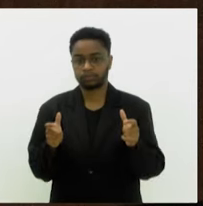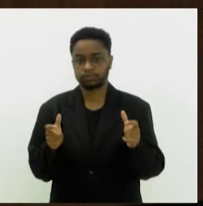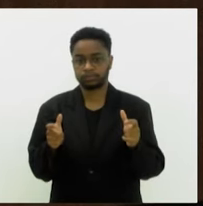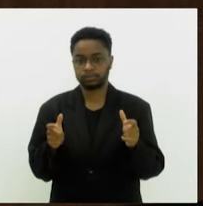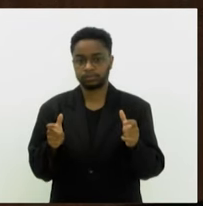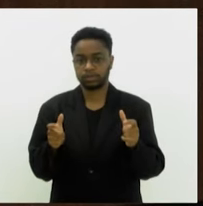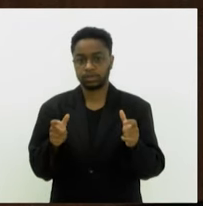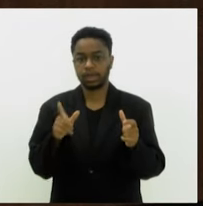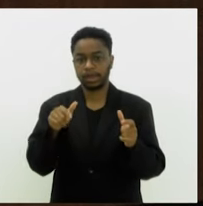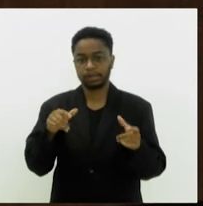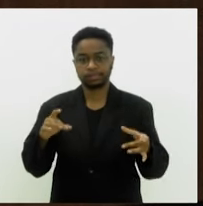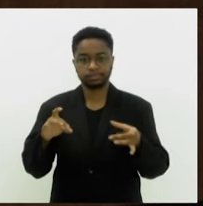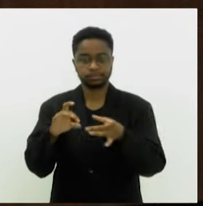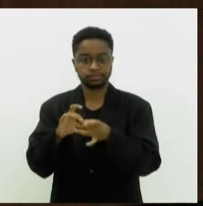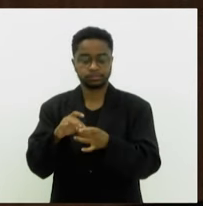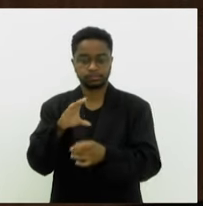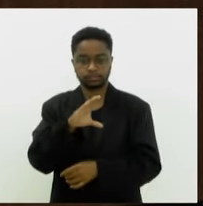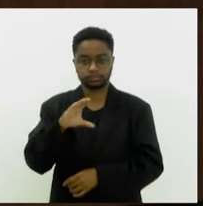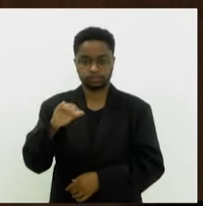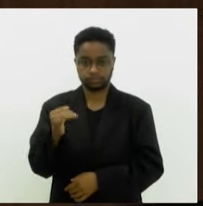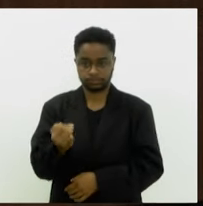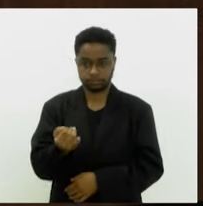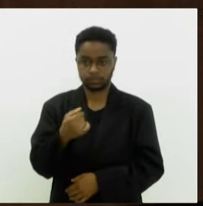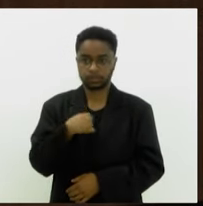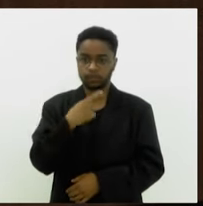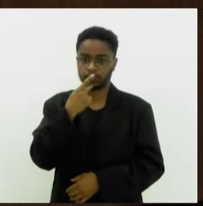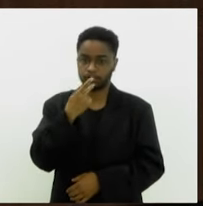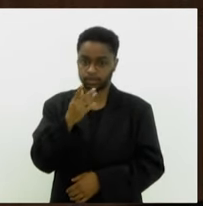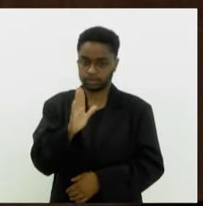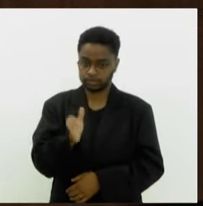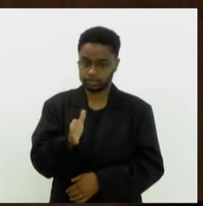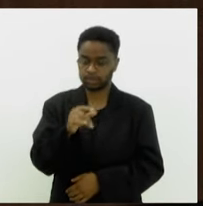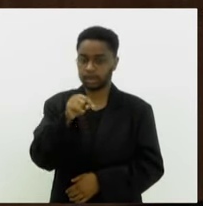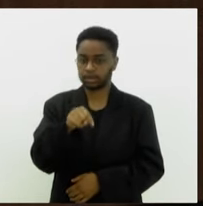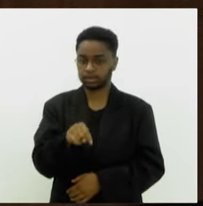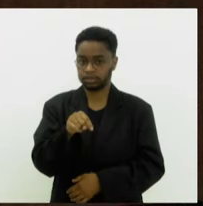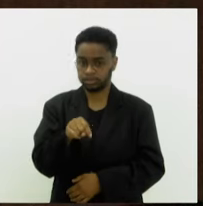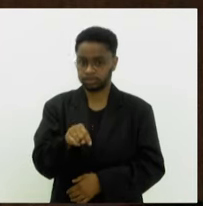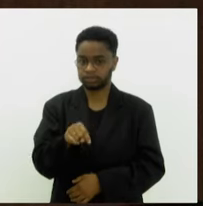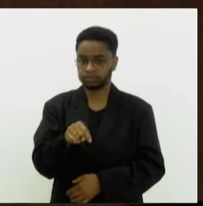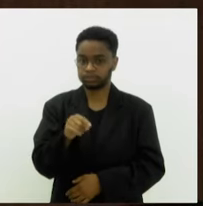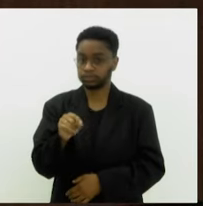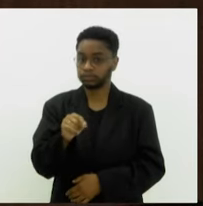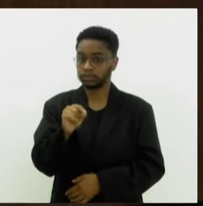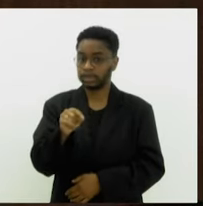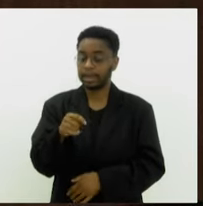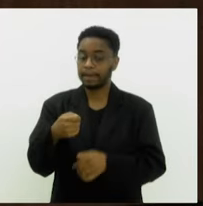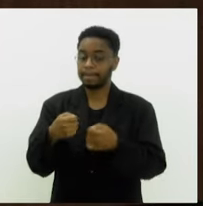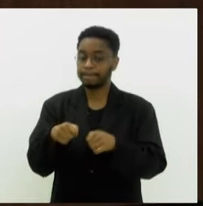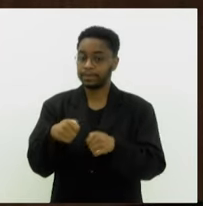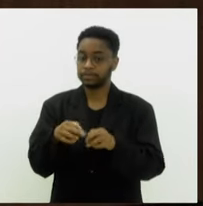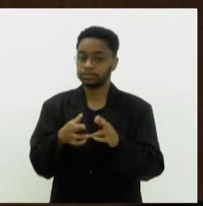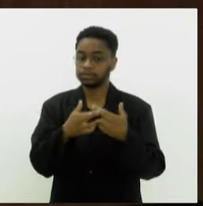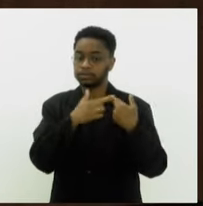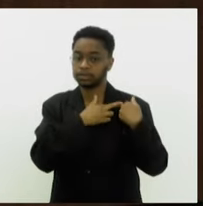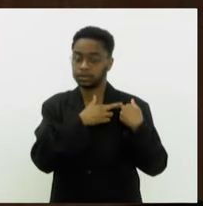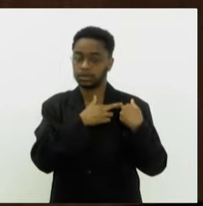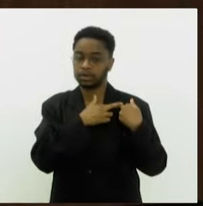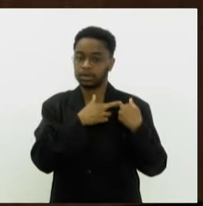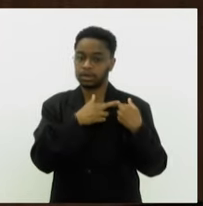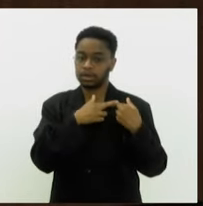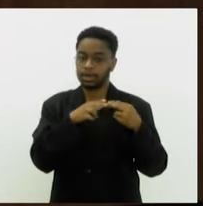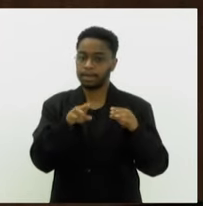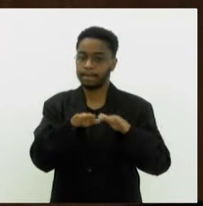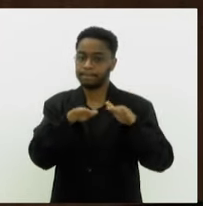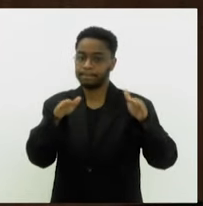indicações, para a CCJ. Eu já sustentei aqui, muitas vezes, que isso devia ser uma atribuição da mesa,